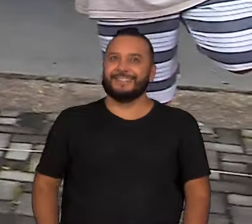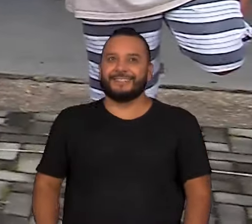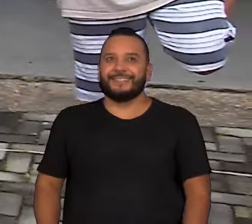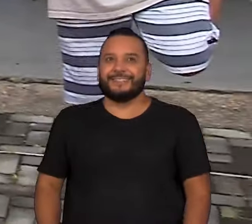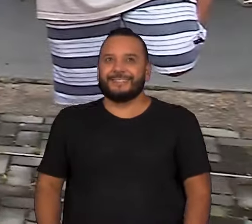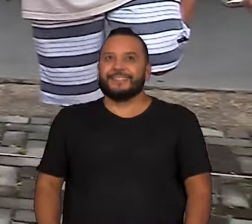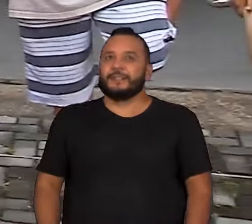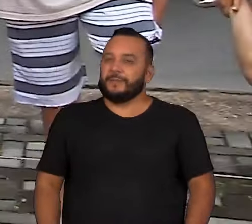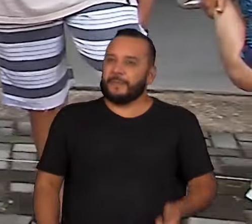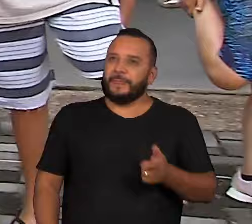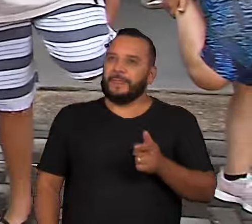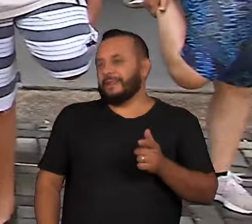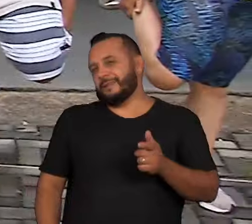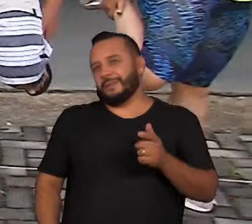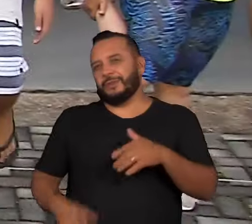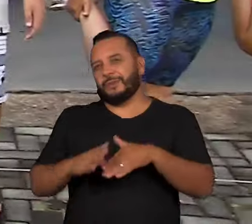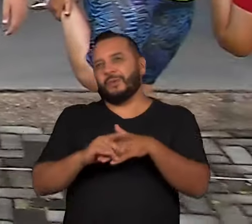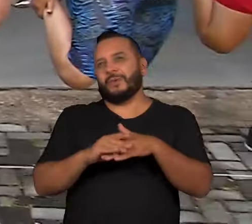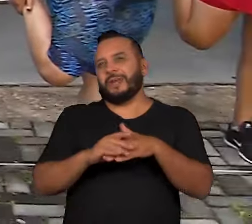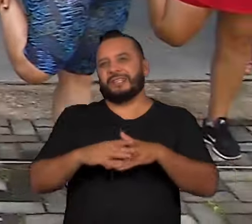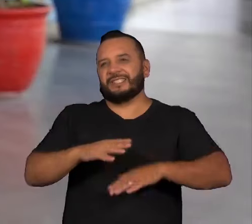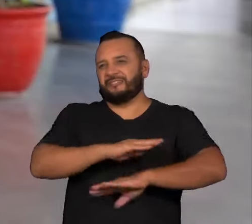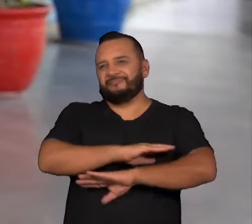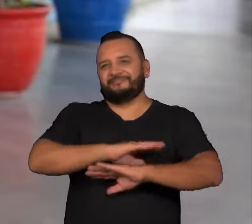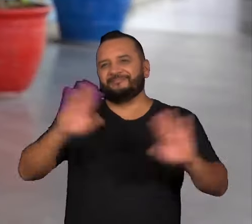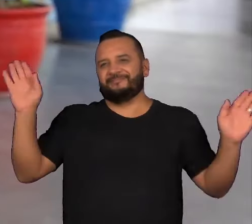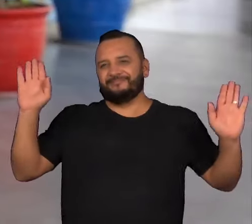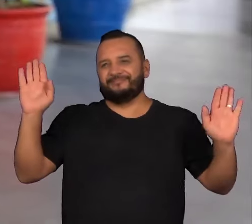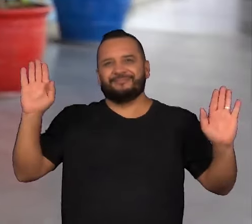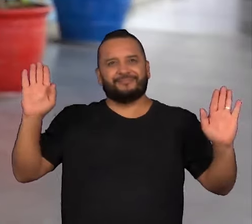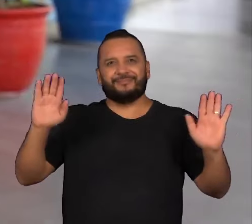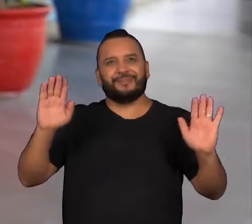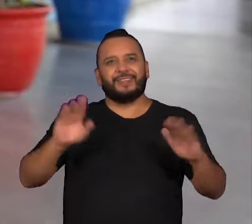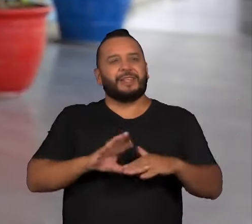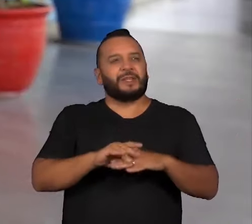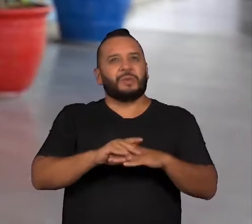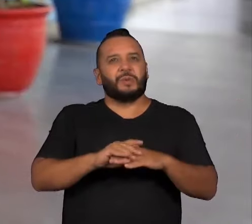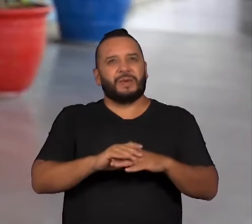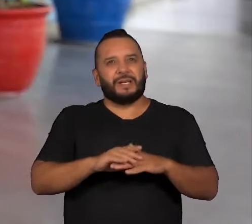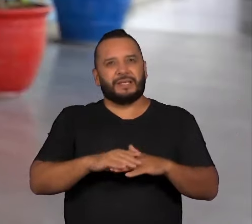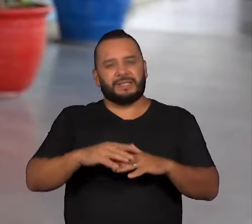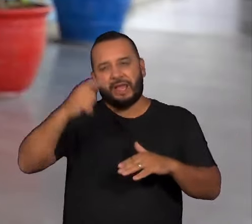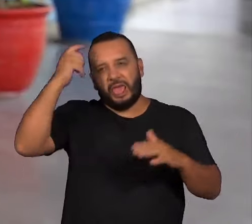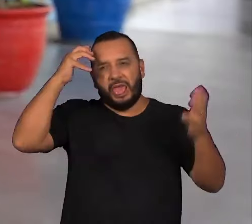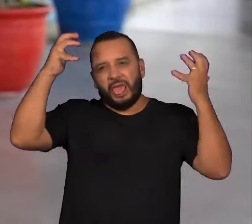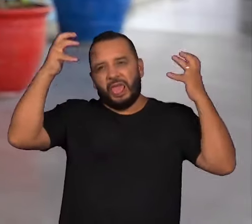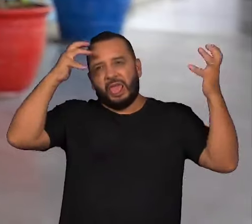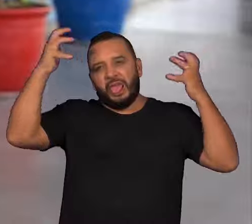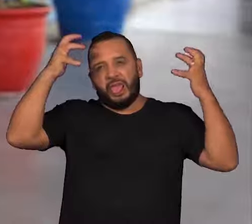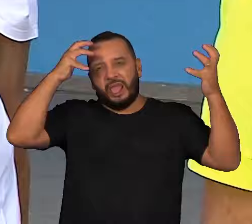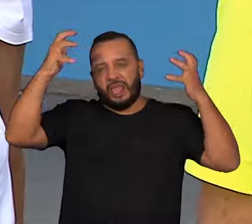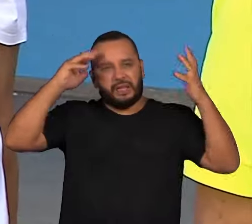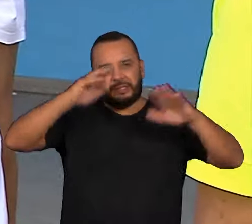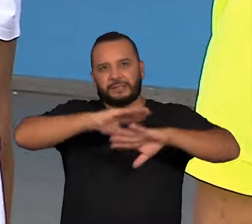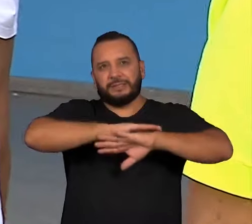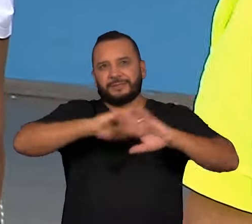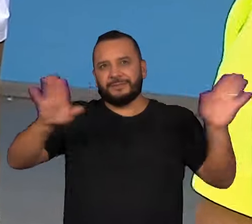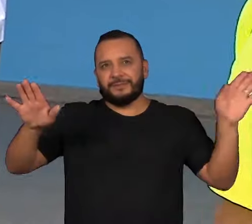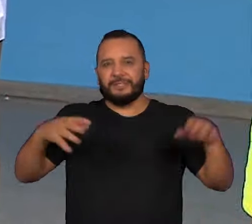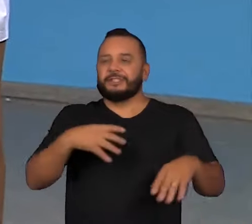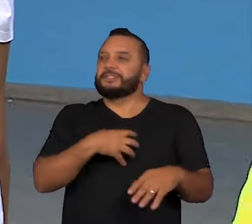deixa de ter doenças, né? Essas doenças de cabeça, psicológico. Fica